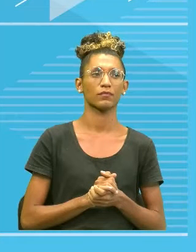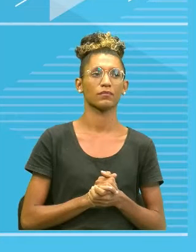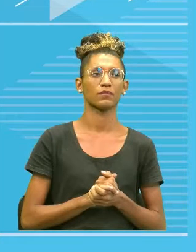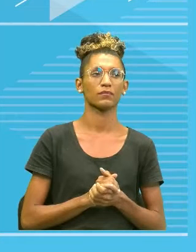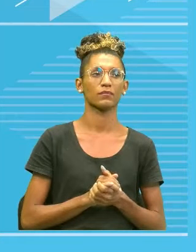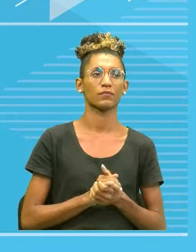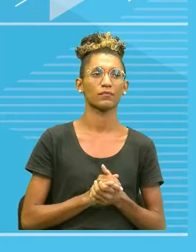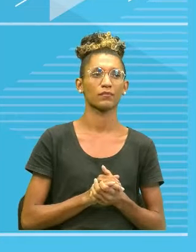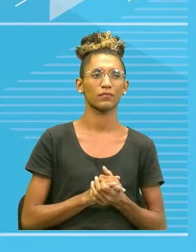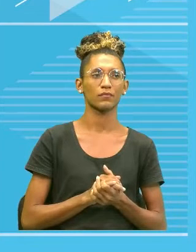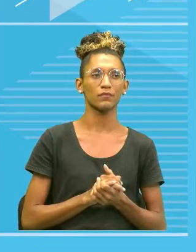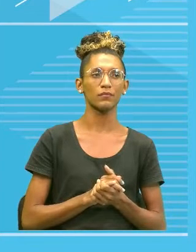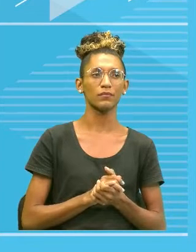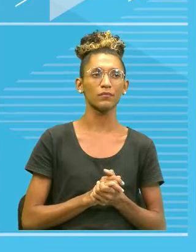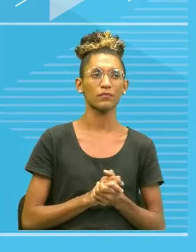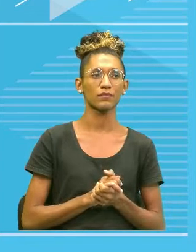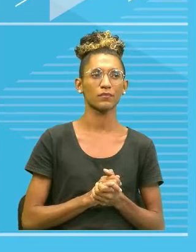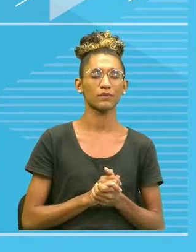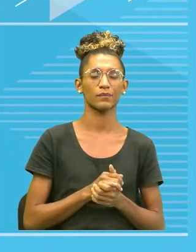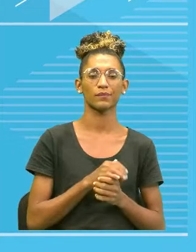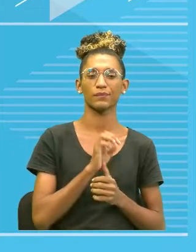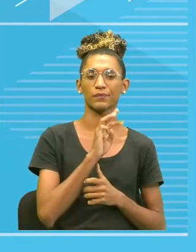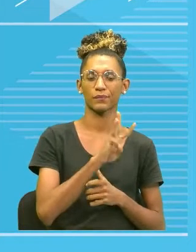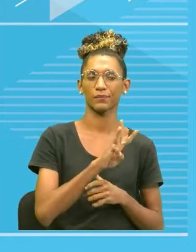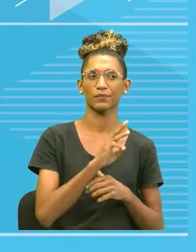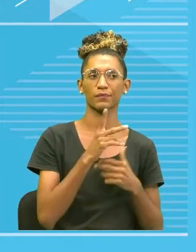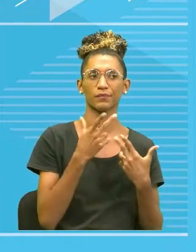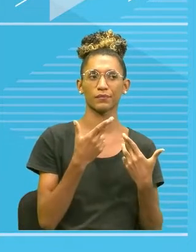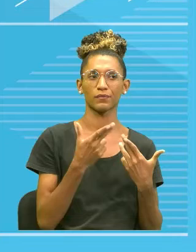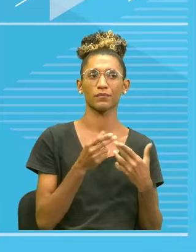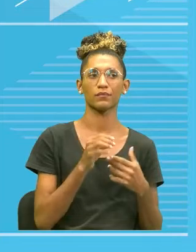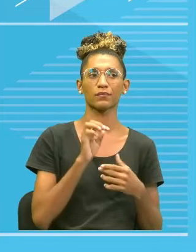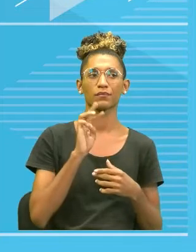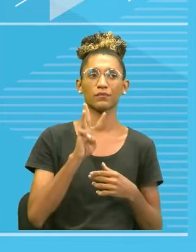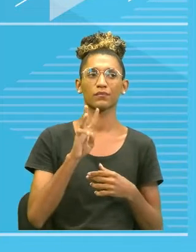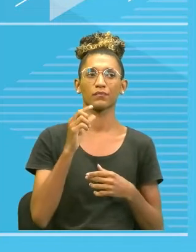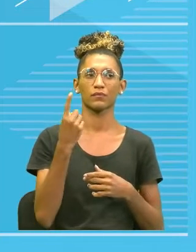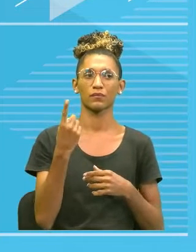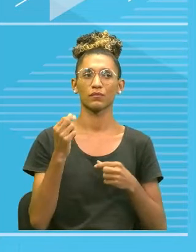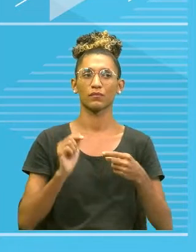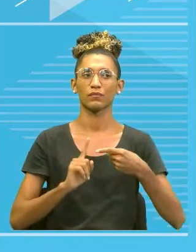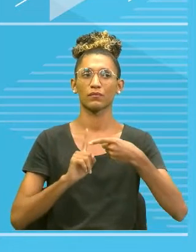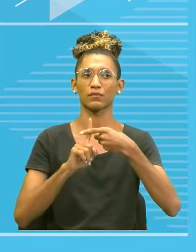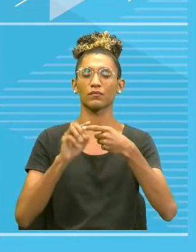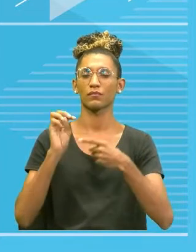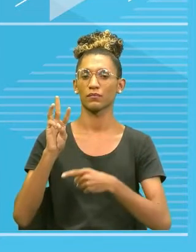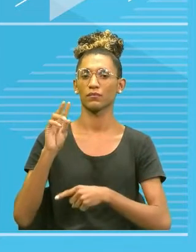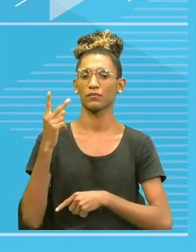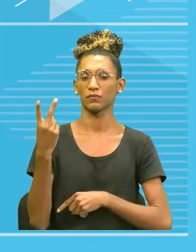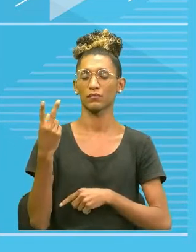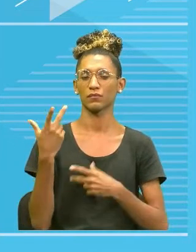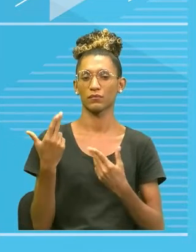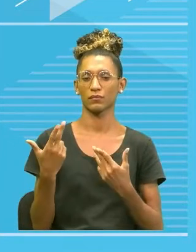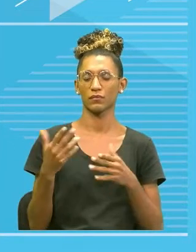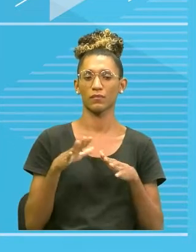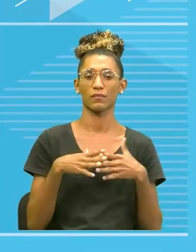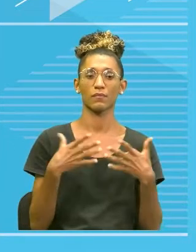etapas. Trabalho geral é igual ao trabalho do primeiro mais o trabalho do segundo. Sendo